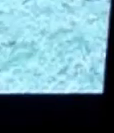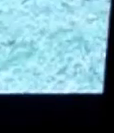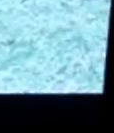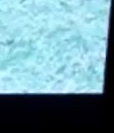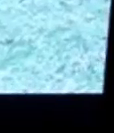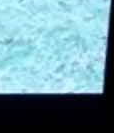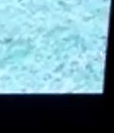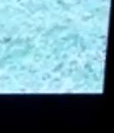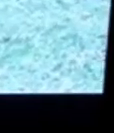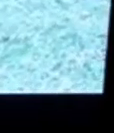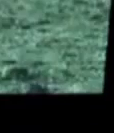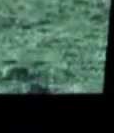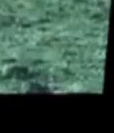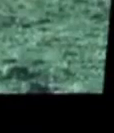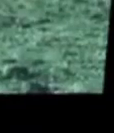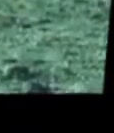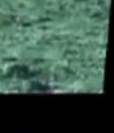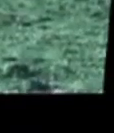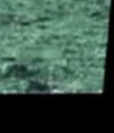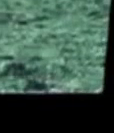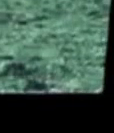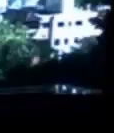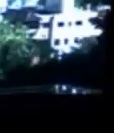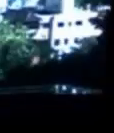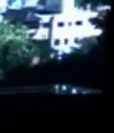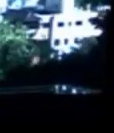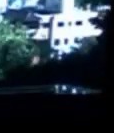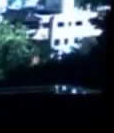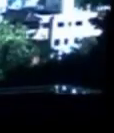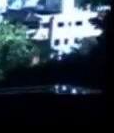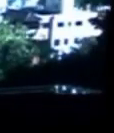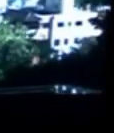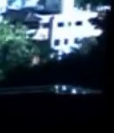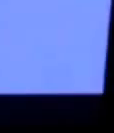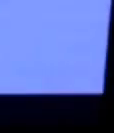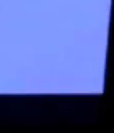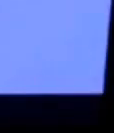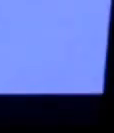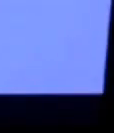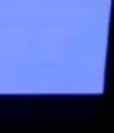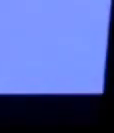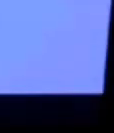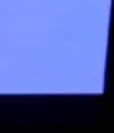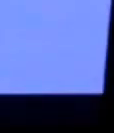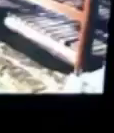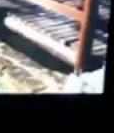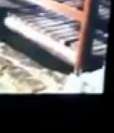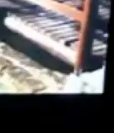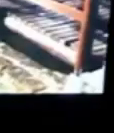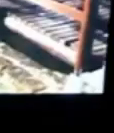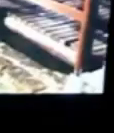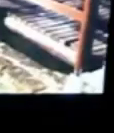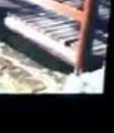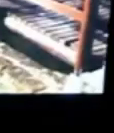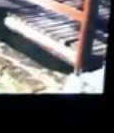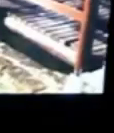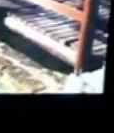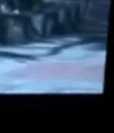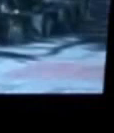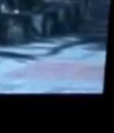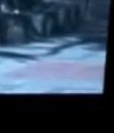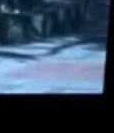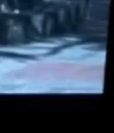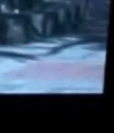não existia como uma cidade turística. Hoje as pessoas elas vêm da Serra Catarinense e param aqui